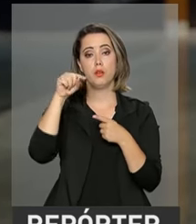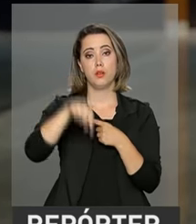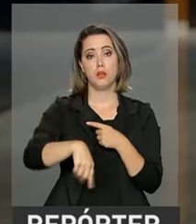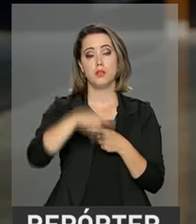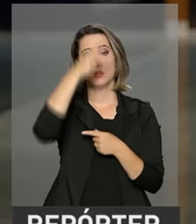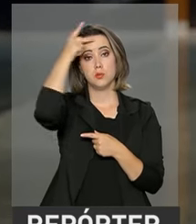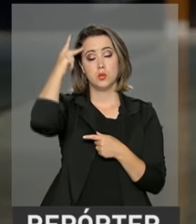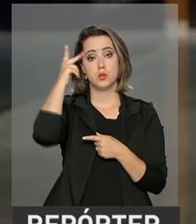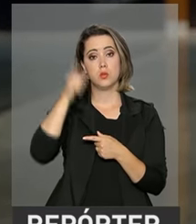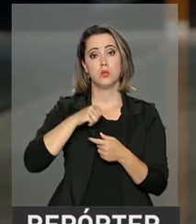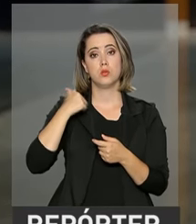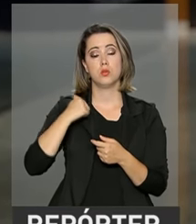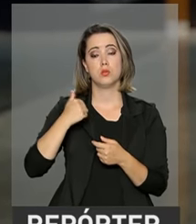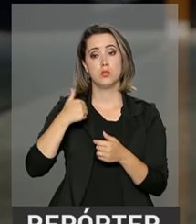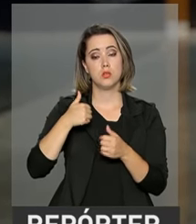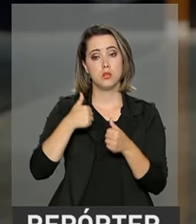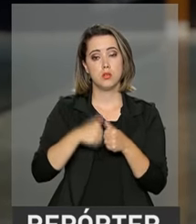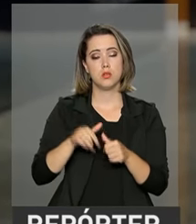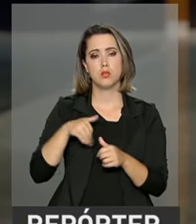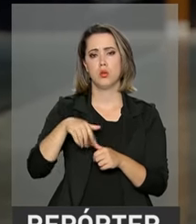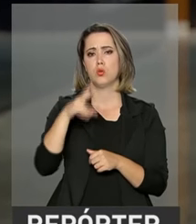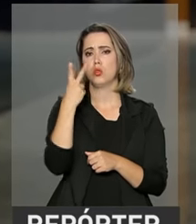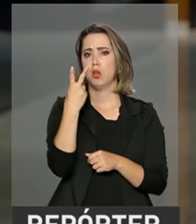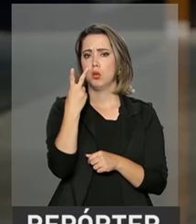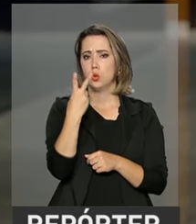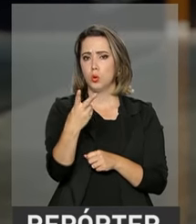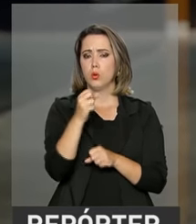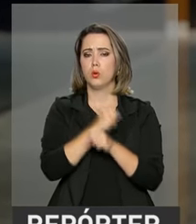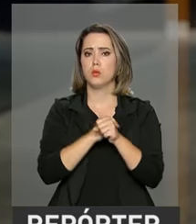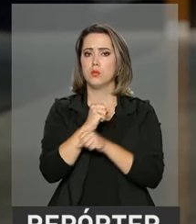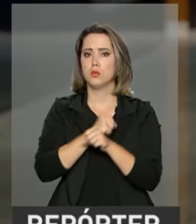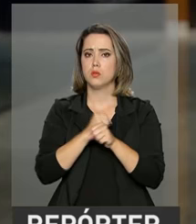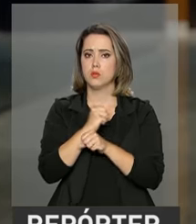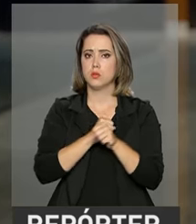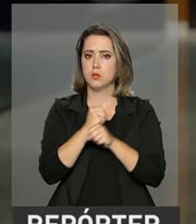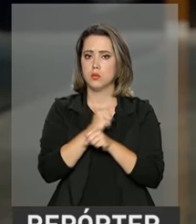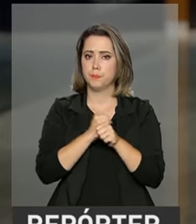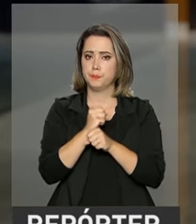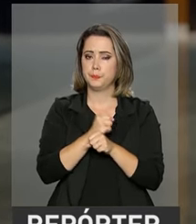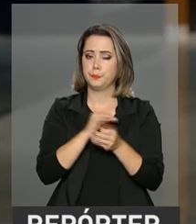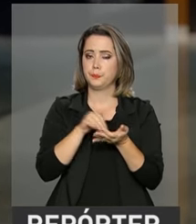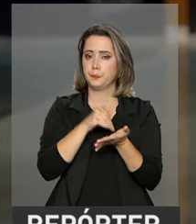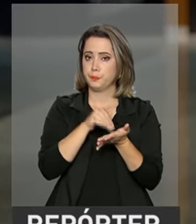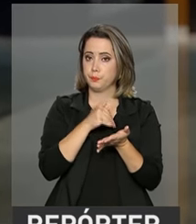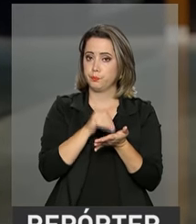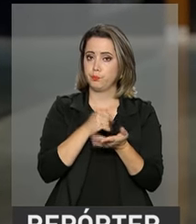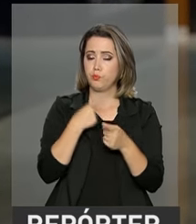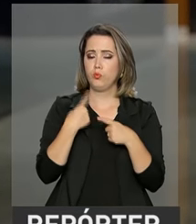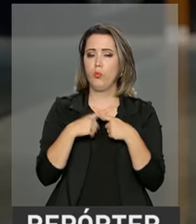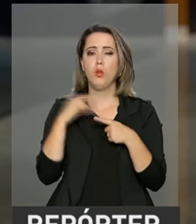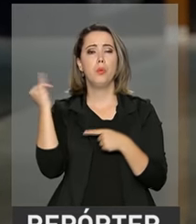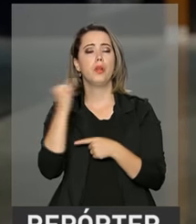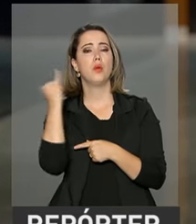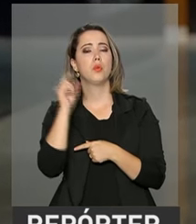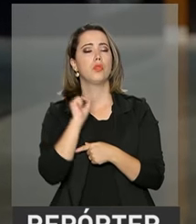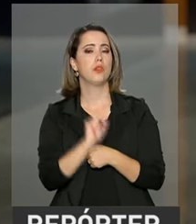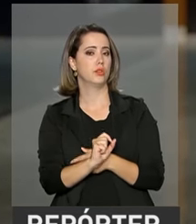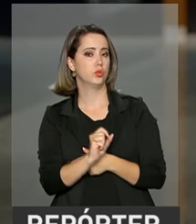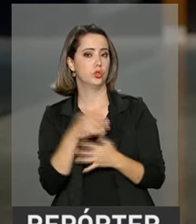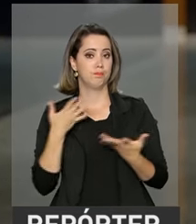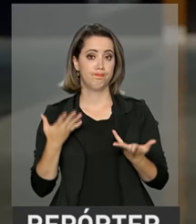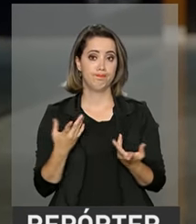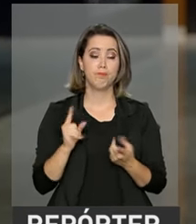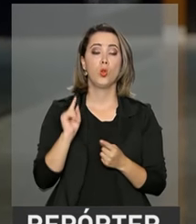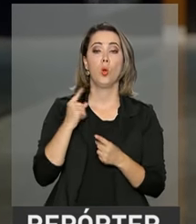beneficiários estão há mais de dois anos sem fazer esta atualização e por que é importante roberto primeiro porque o